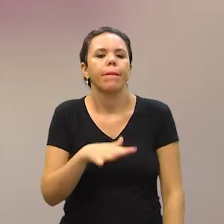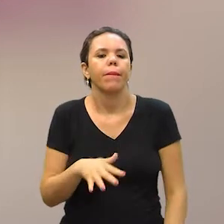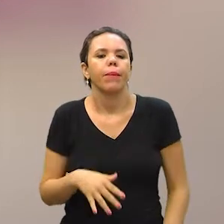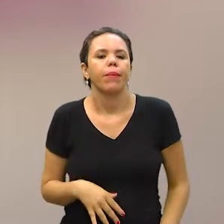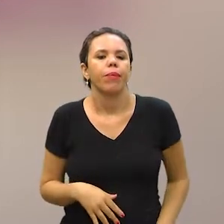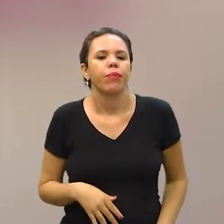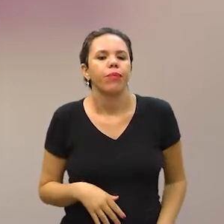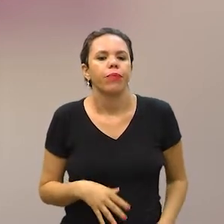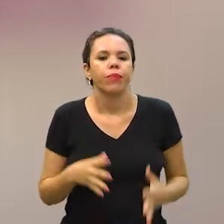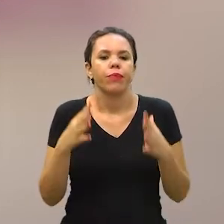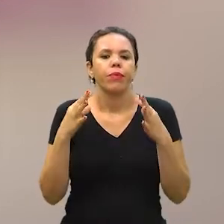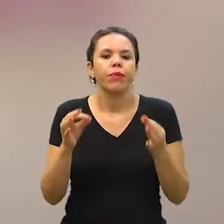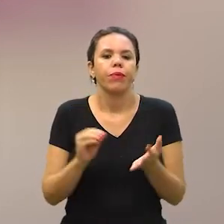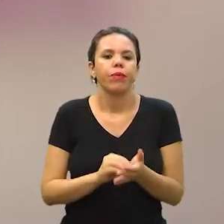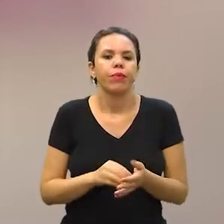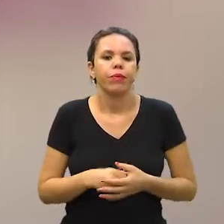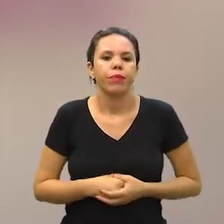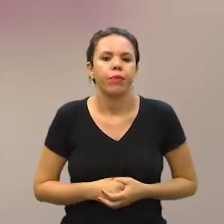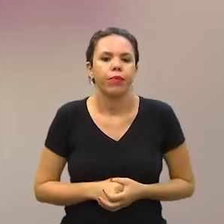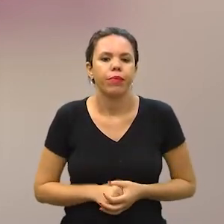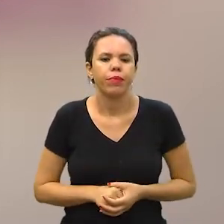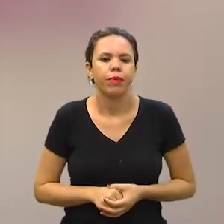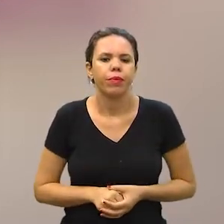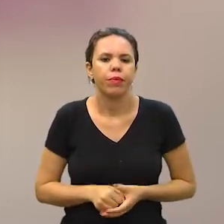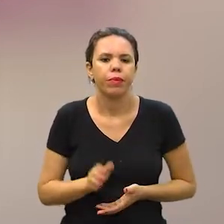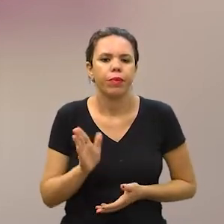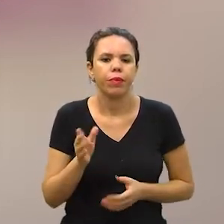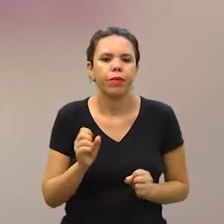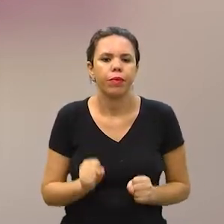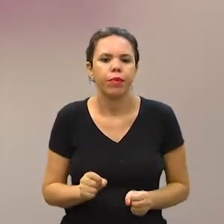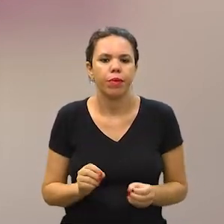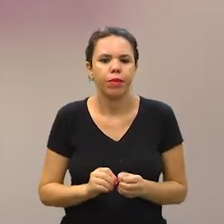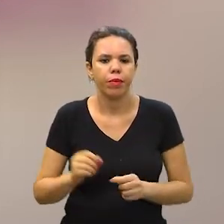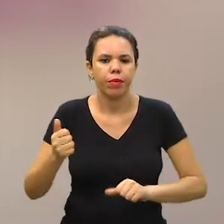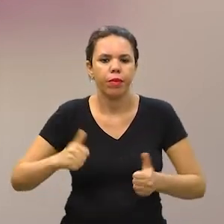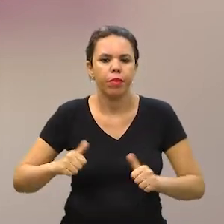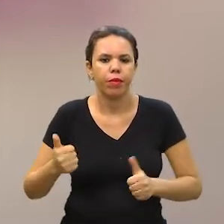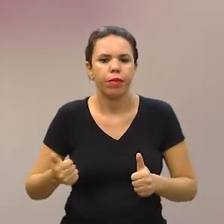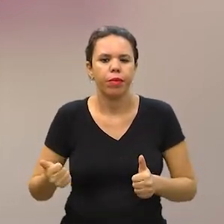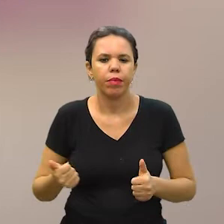né? Então é quando chama mais a atenção. Mas a gente já pode fazer esse